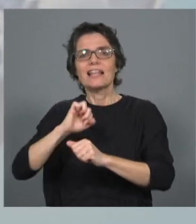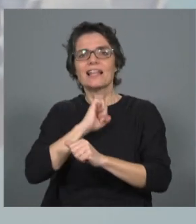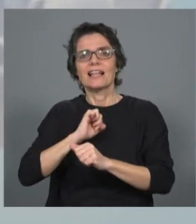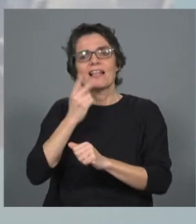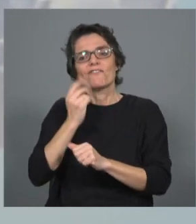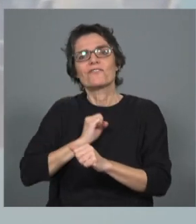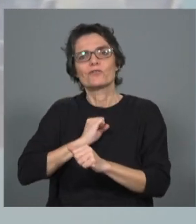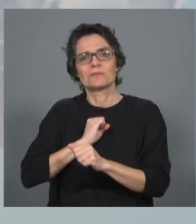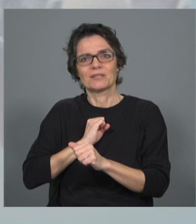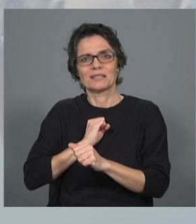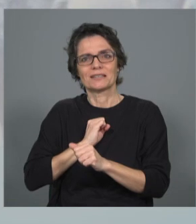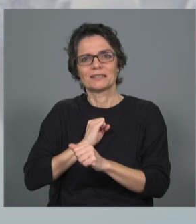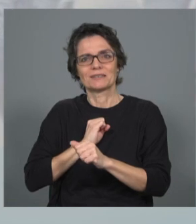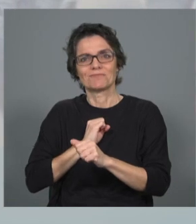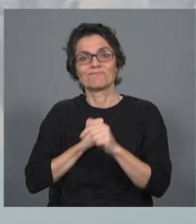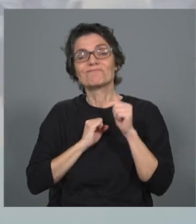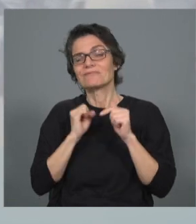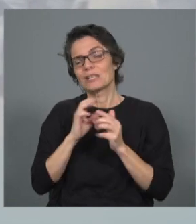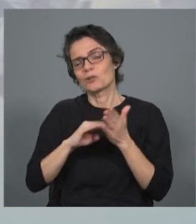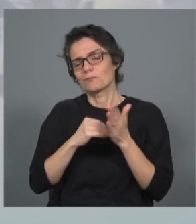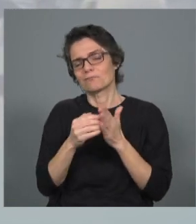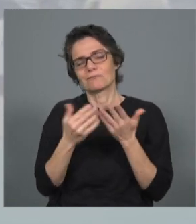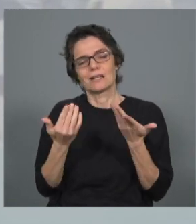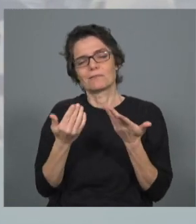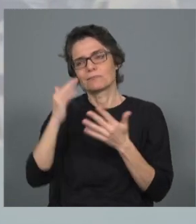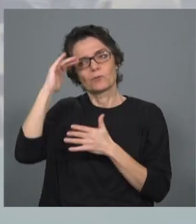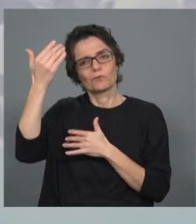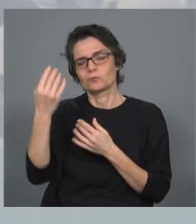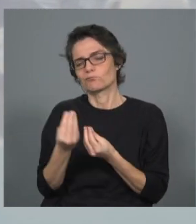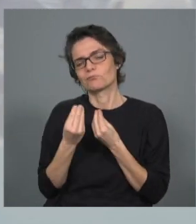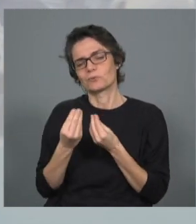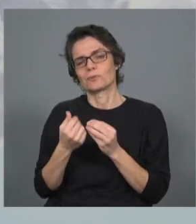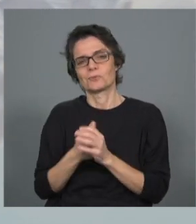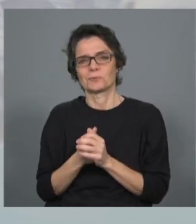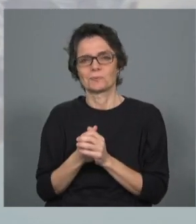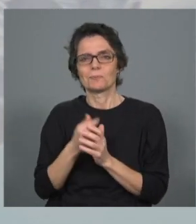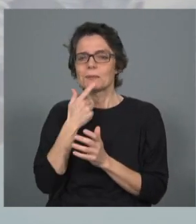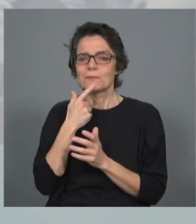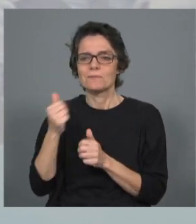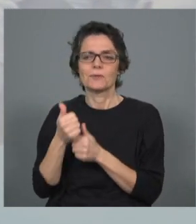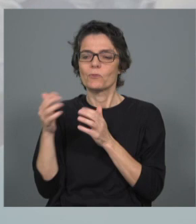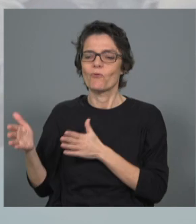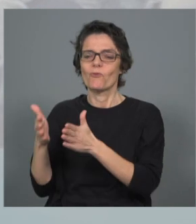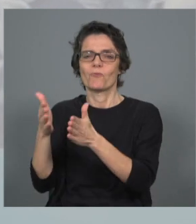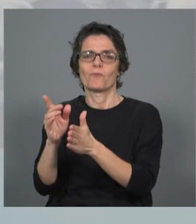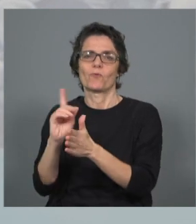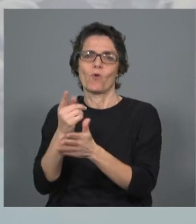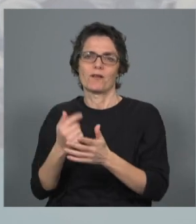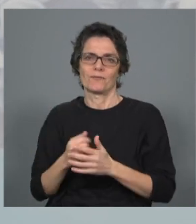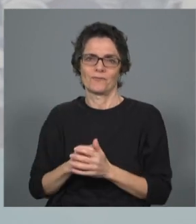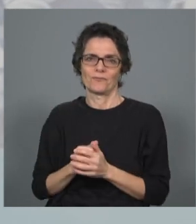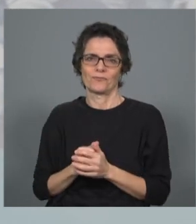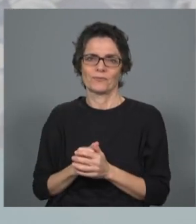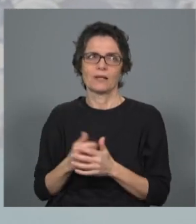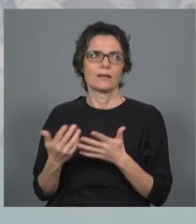que aqui está um bom programa de vida e um bom plano para reconhecer o que é a vocação. No sentido é de dizer, parece-me que